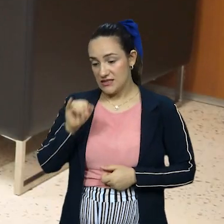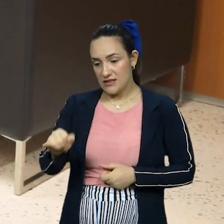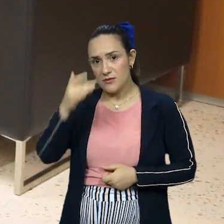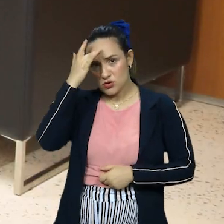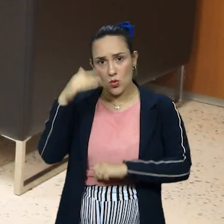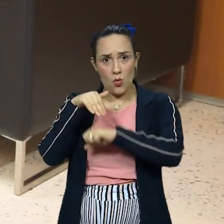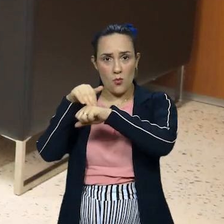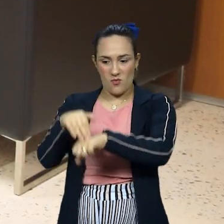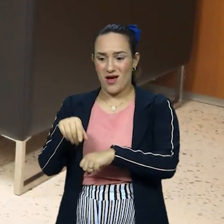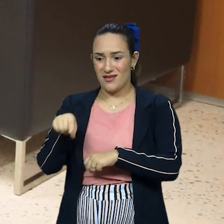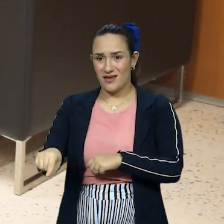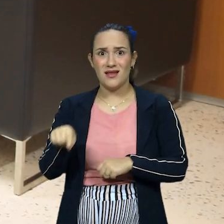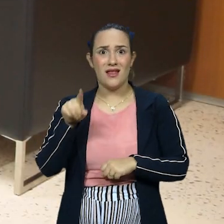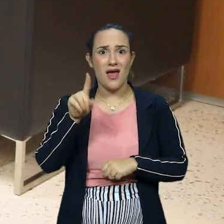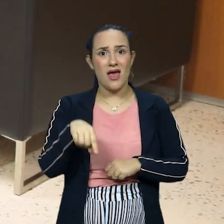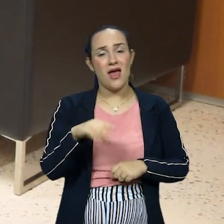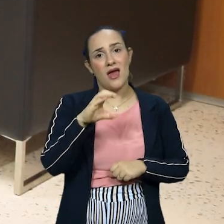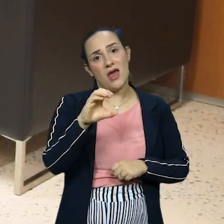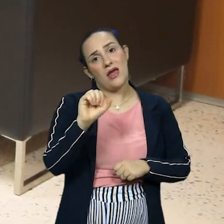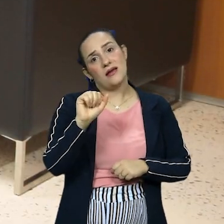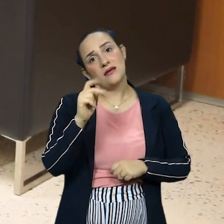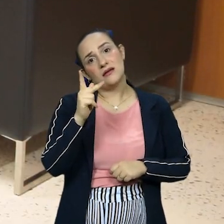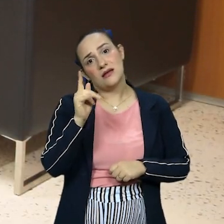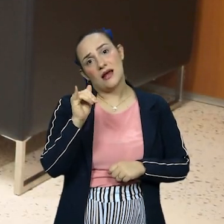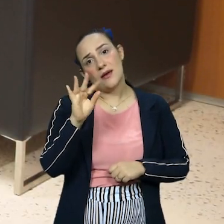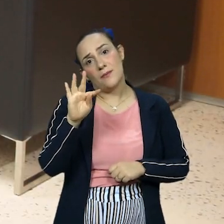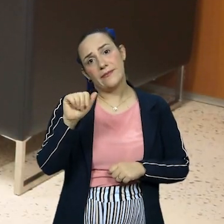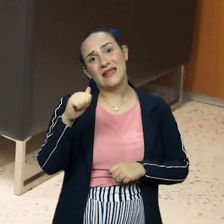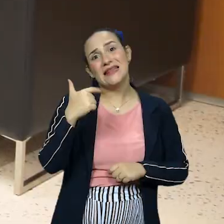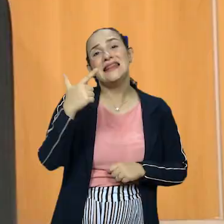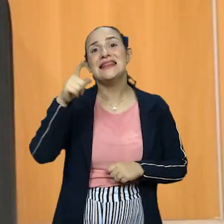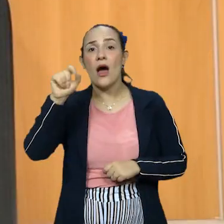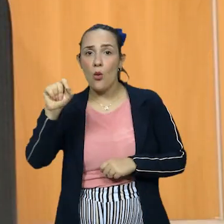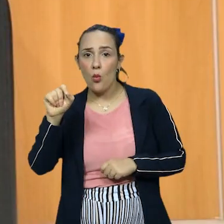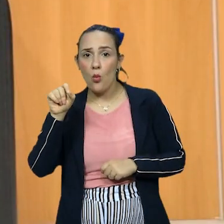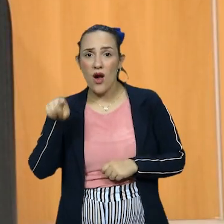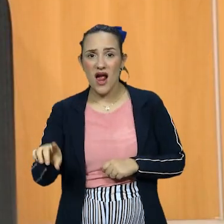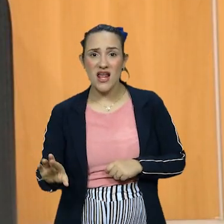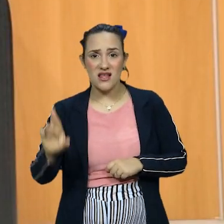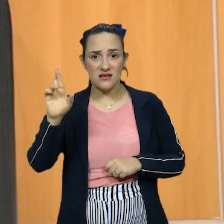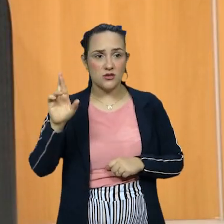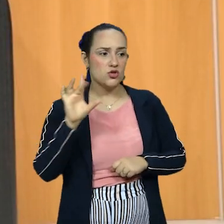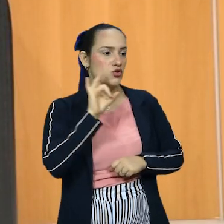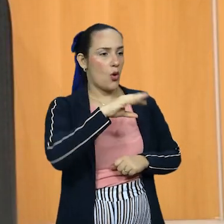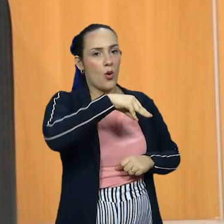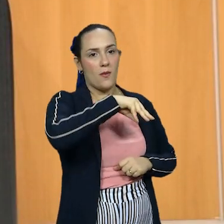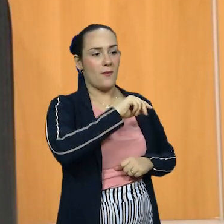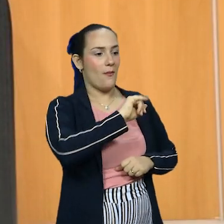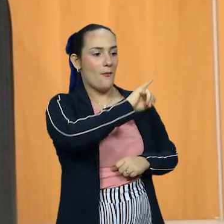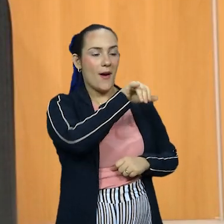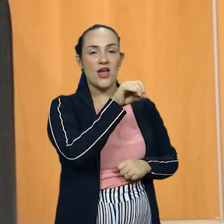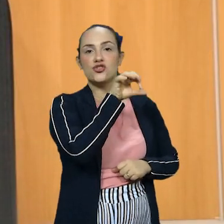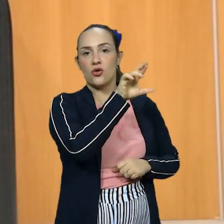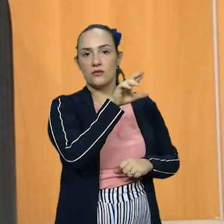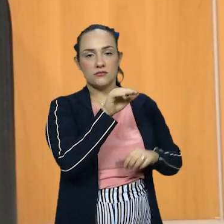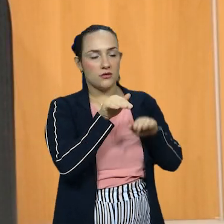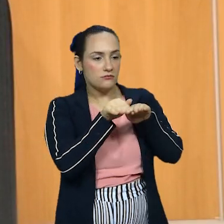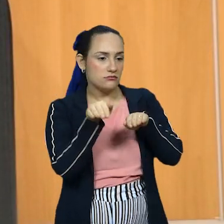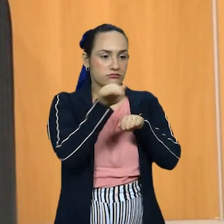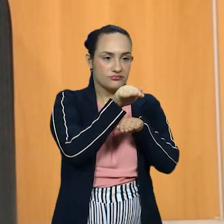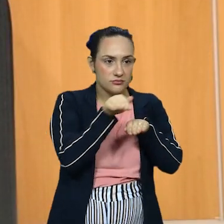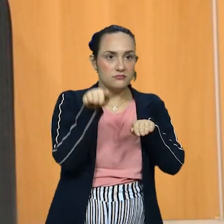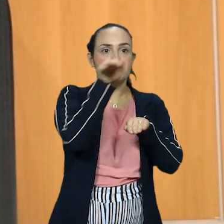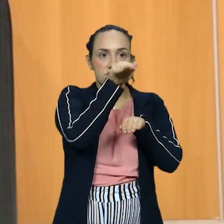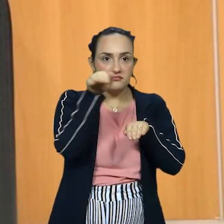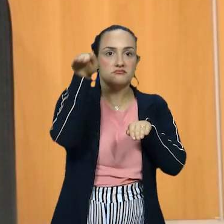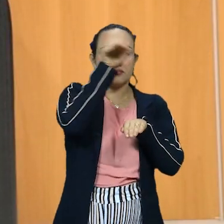réu for capitão, só pode julgá-lo a partir de major. Se for major, só a partir de tenente-coronel. Se for tenente-coronel, só a